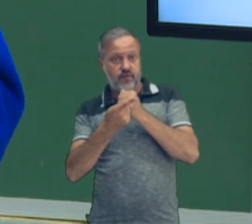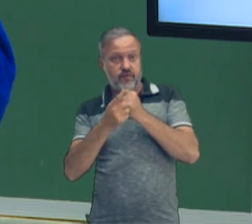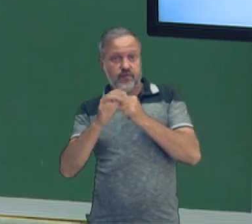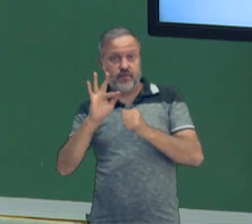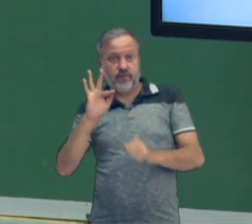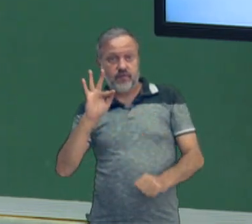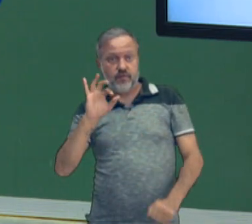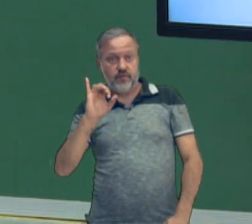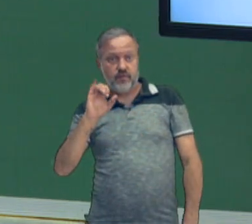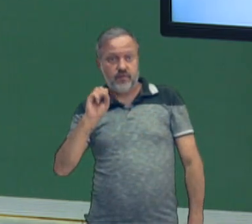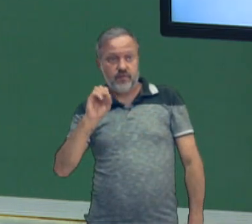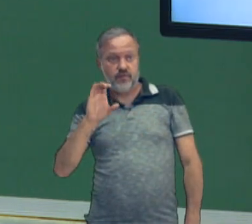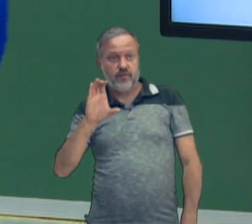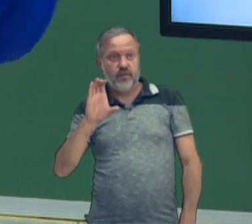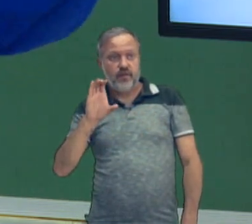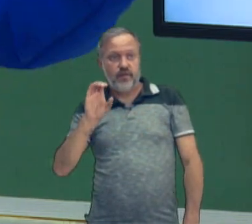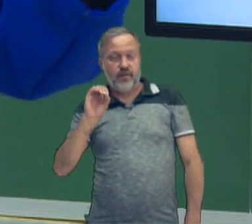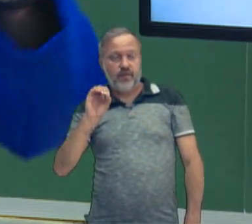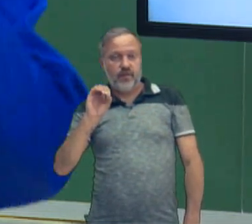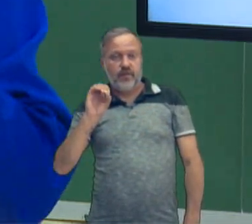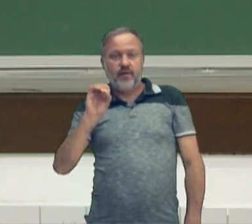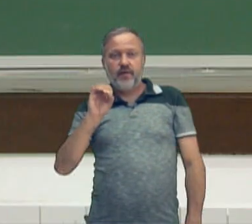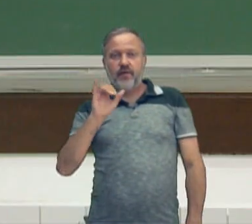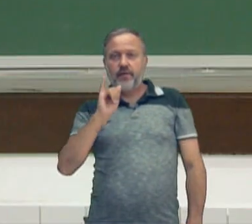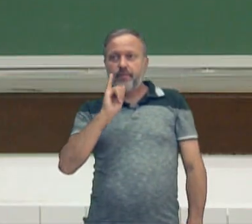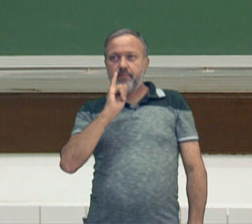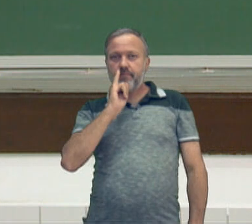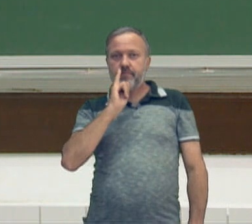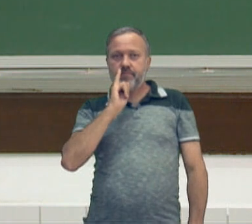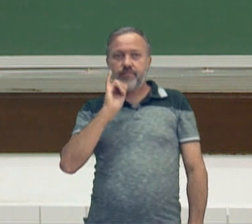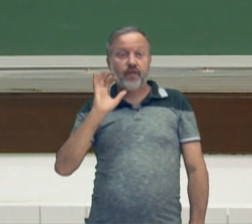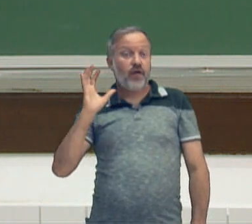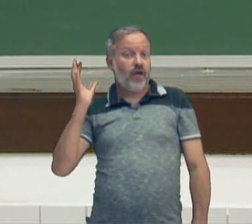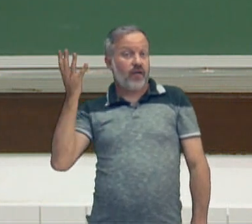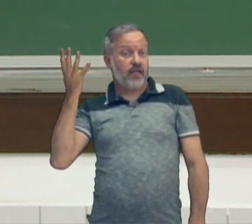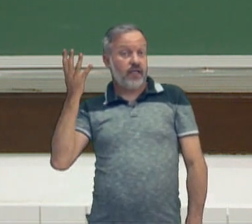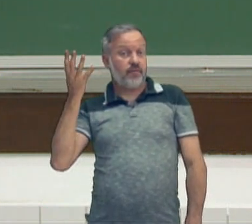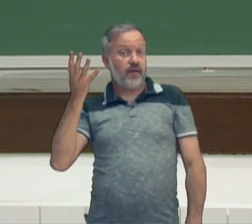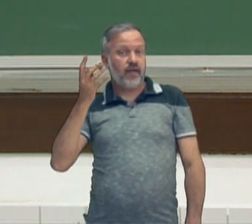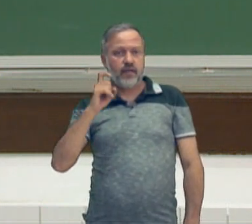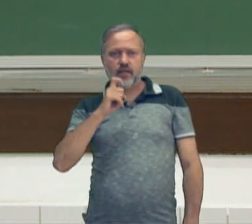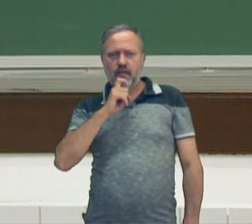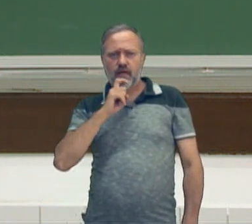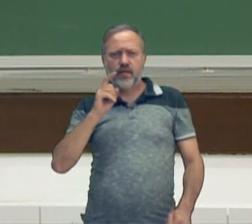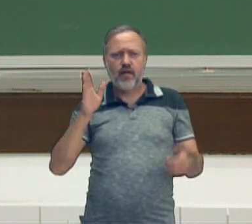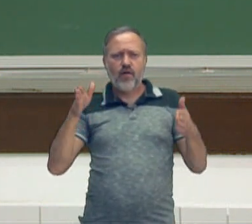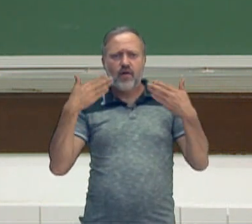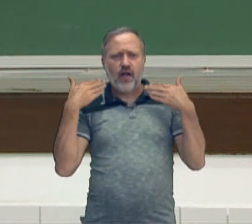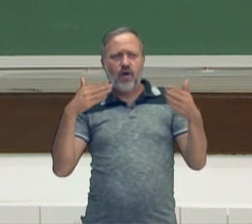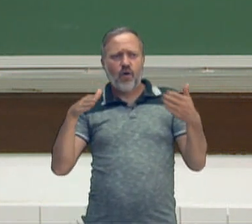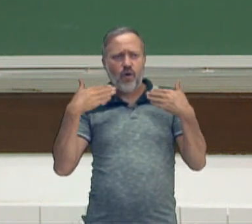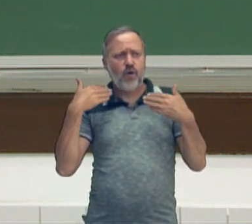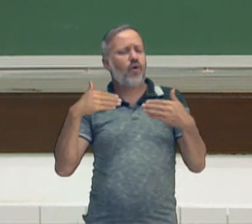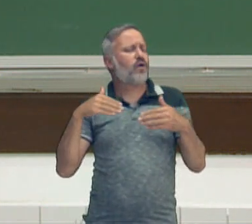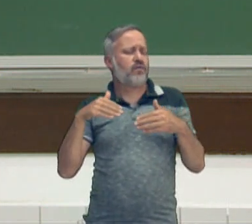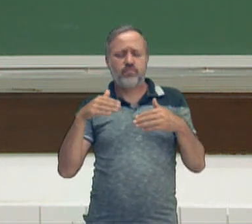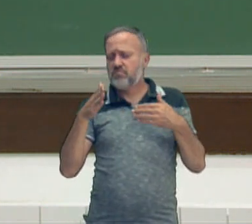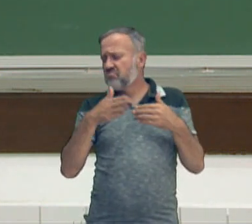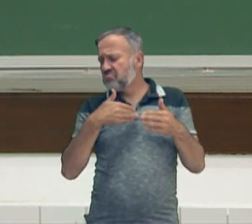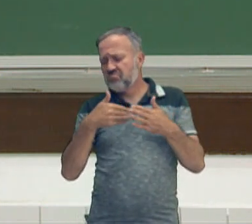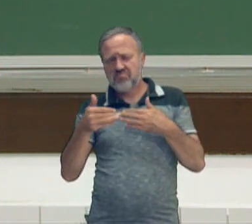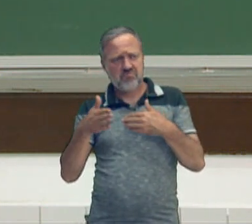dizer, falar de clima, o clima A, o clima B, o clima C, isso são regionalizações. Pode ser também por